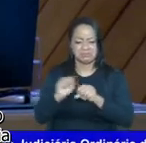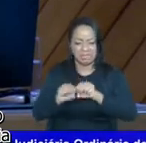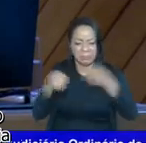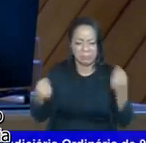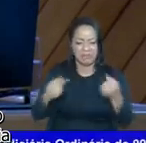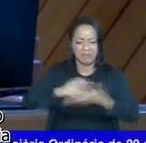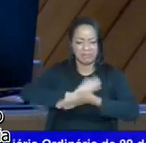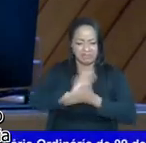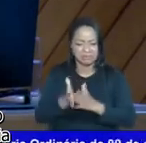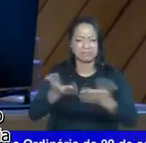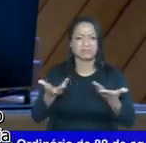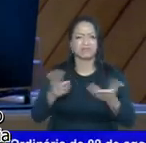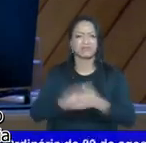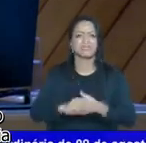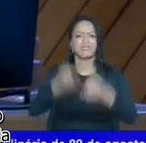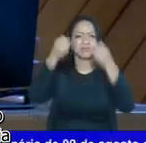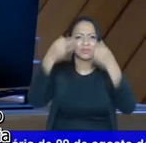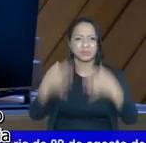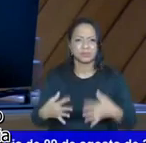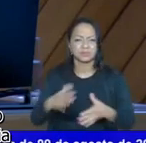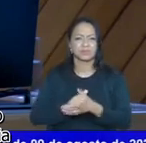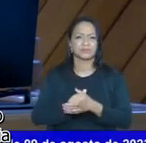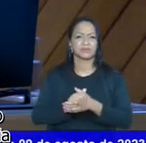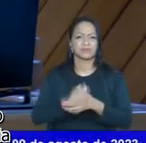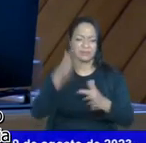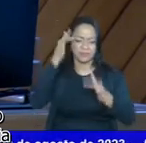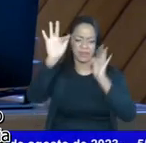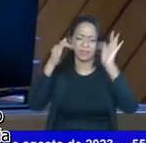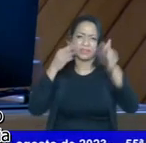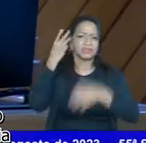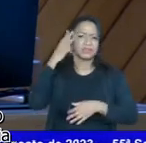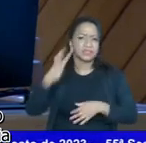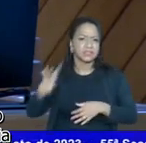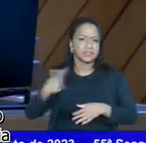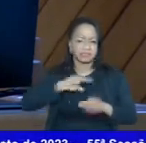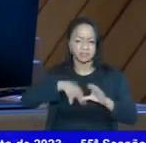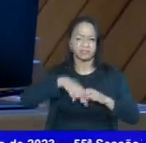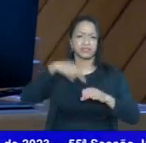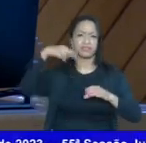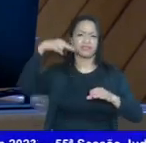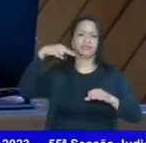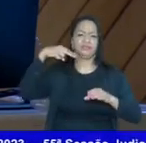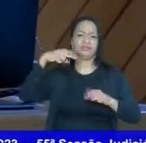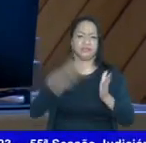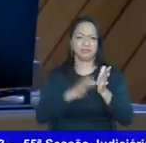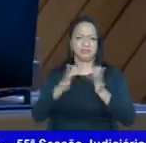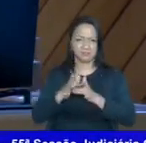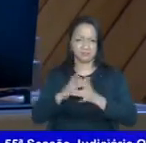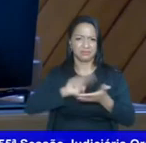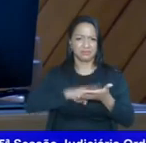estava falando no aspecto teológico, filosófico, que em 3 dias ele ressuscitaria.